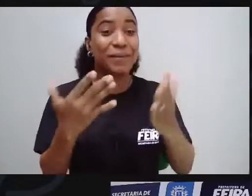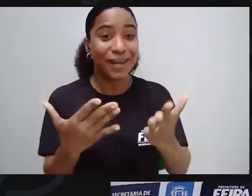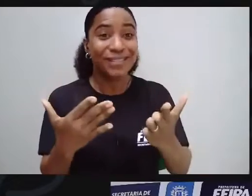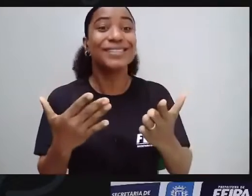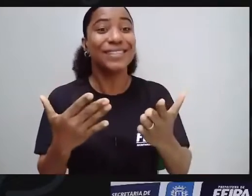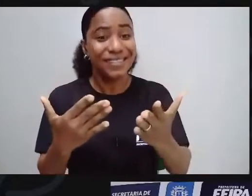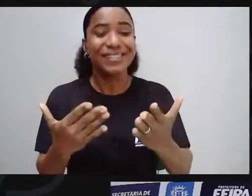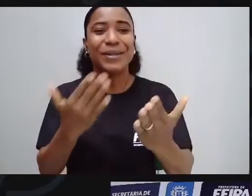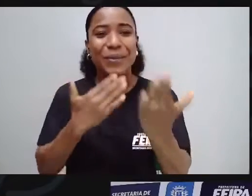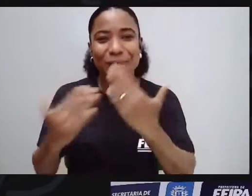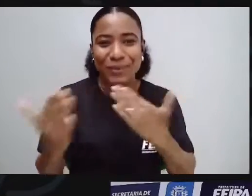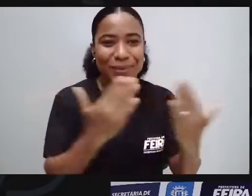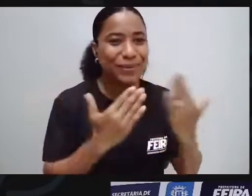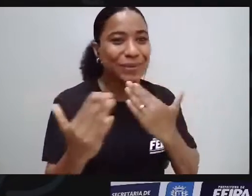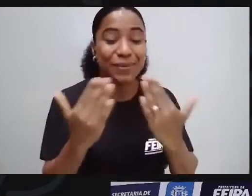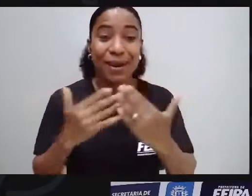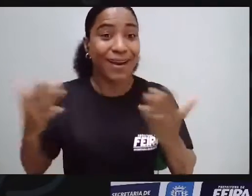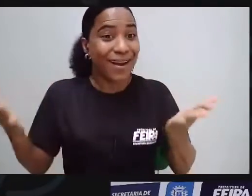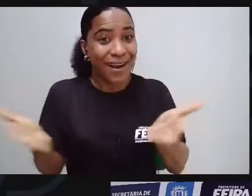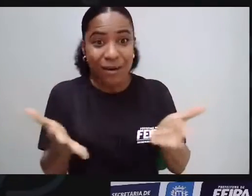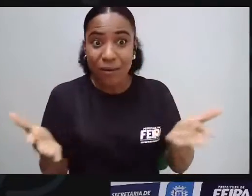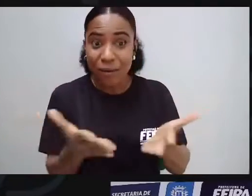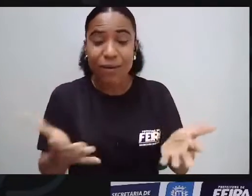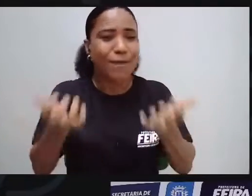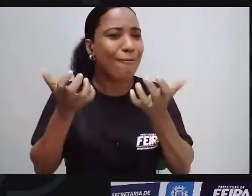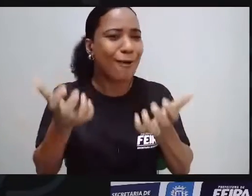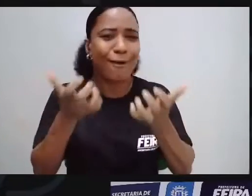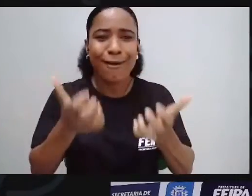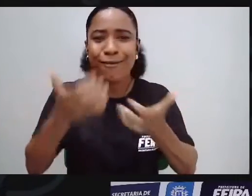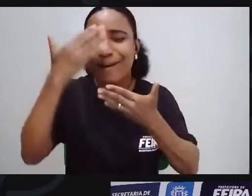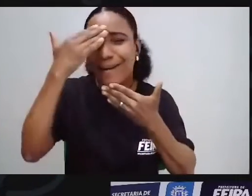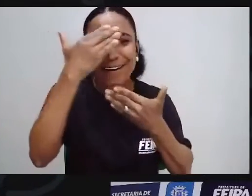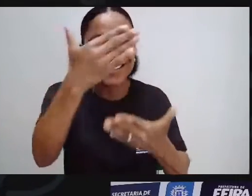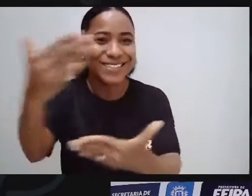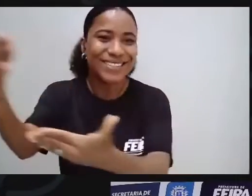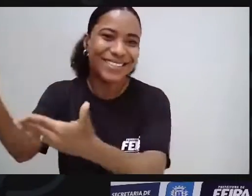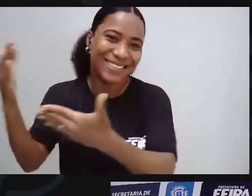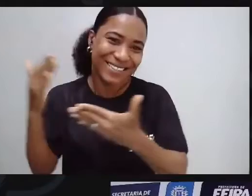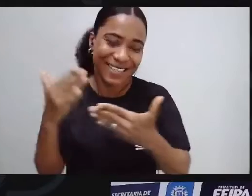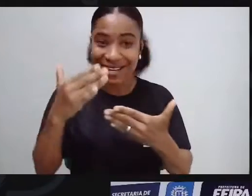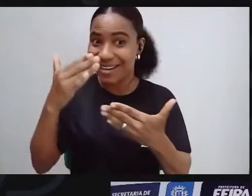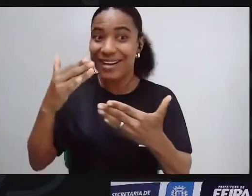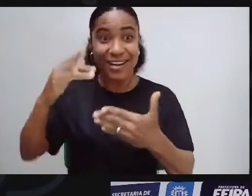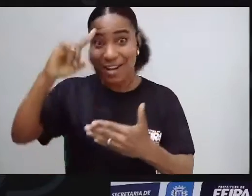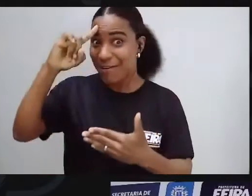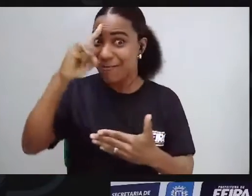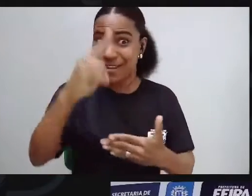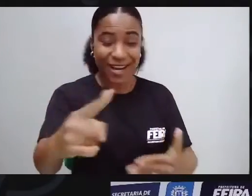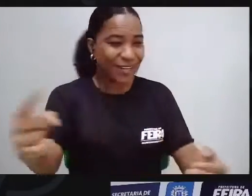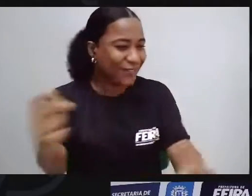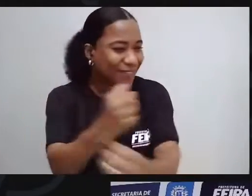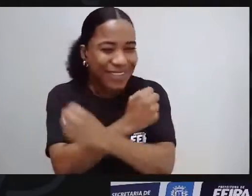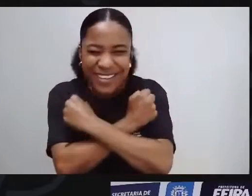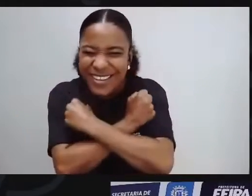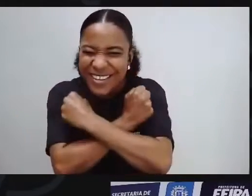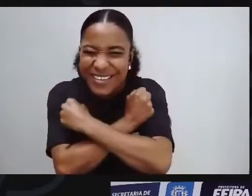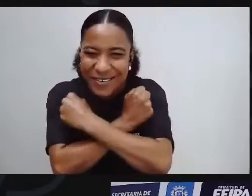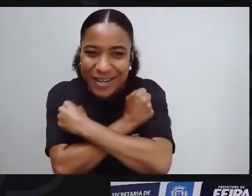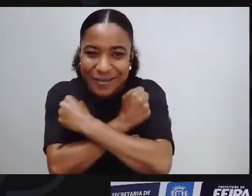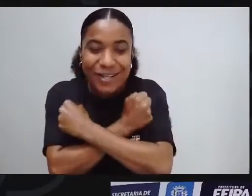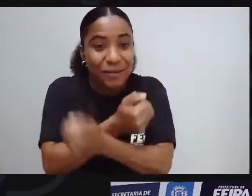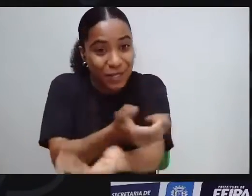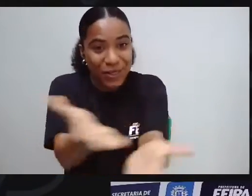da mandar um abraço um abraço apertado para todos os alunos da Rede Municipal